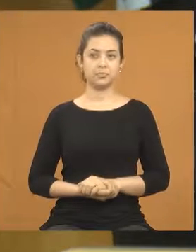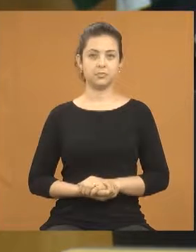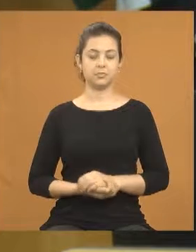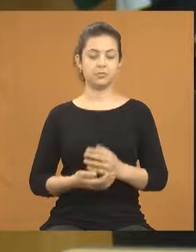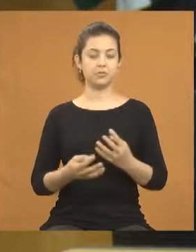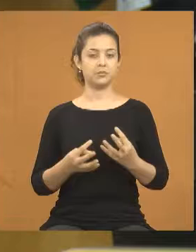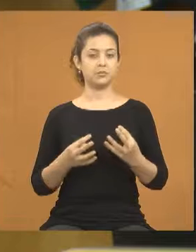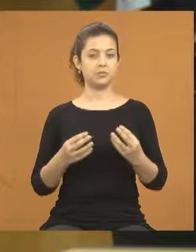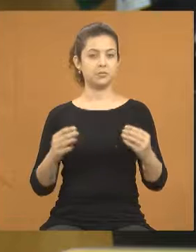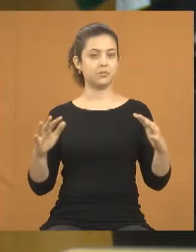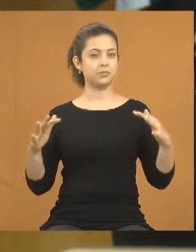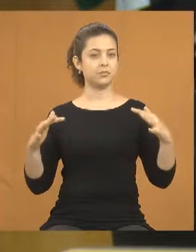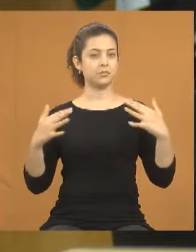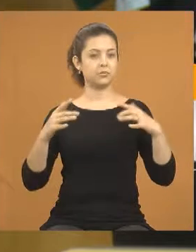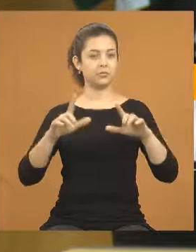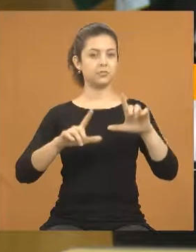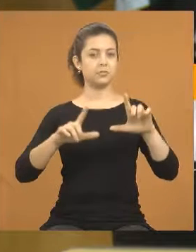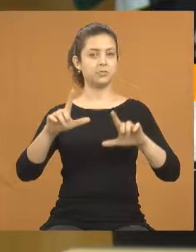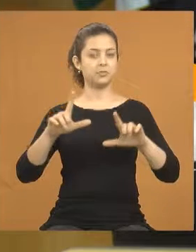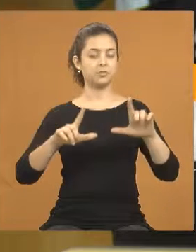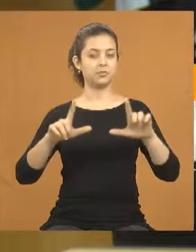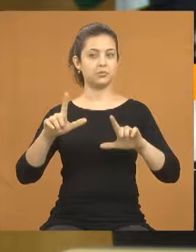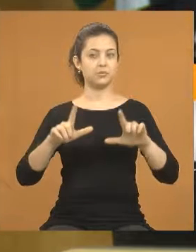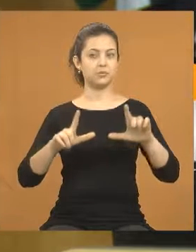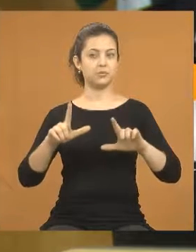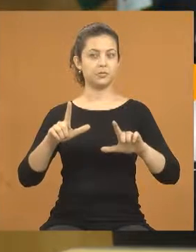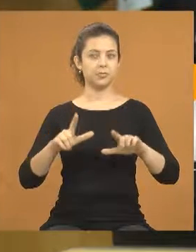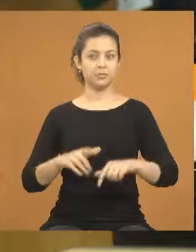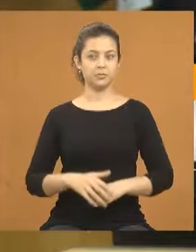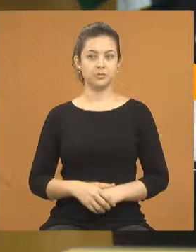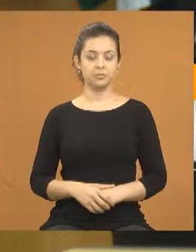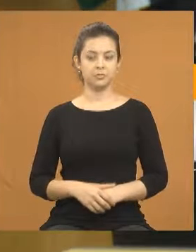todos aqueles que nos assistem pela TV Câmara,